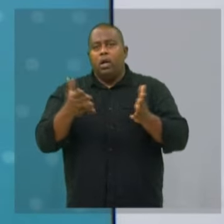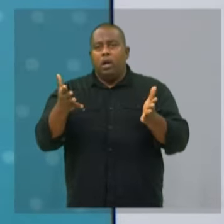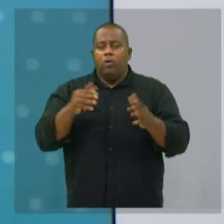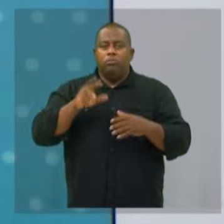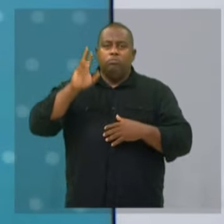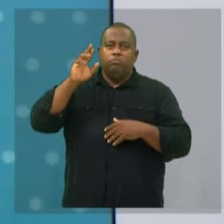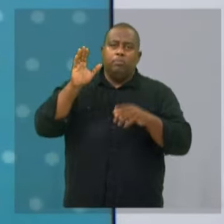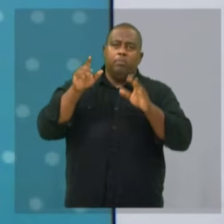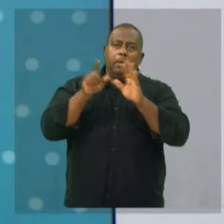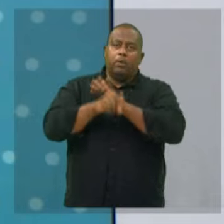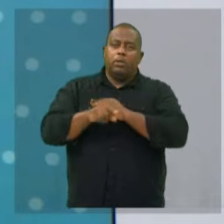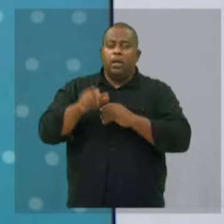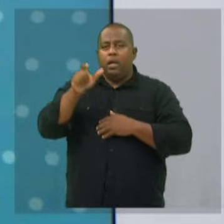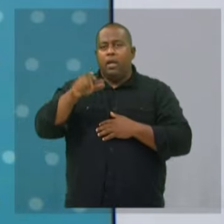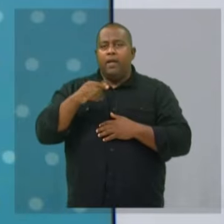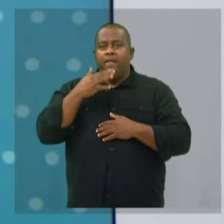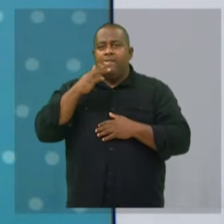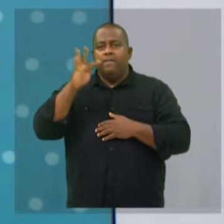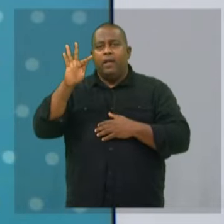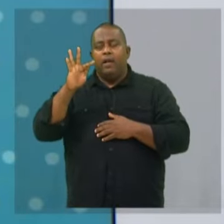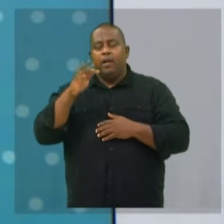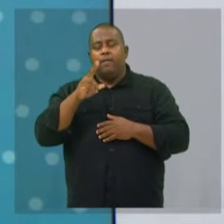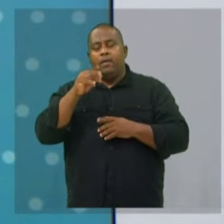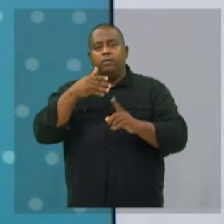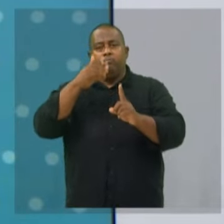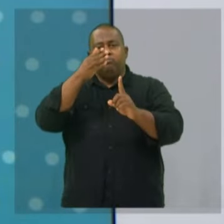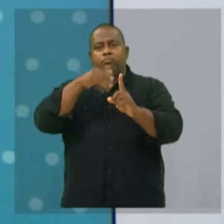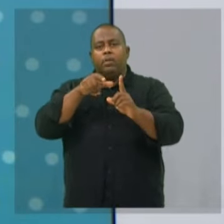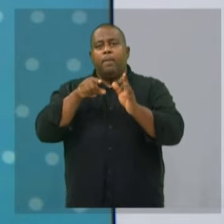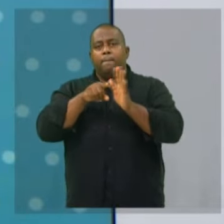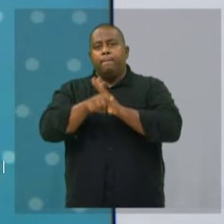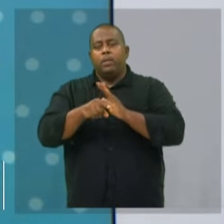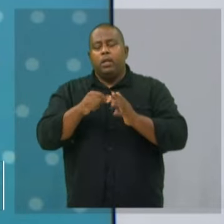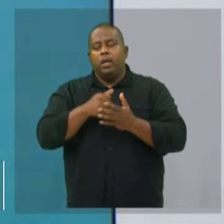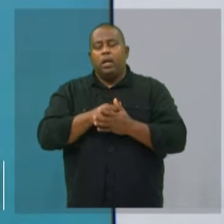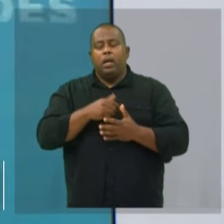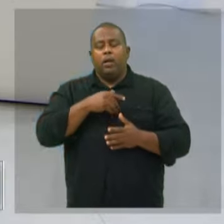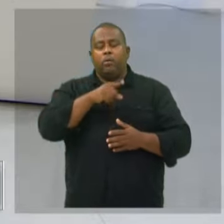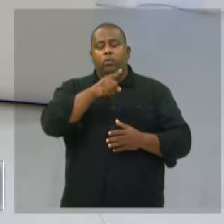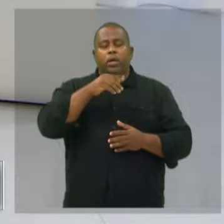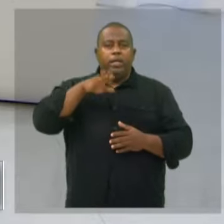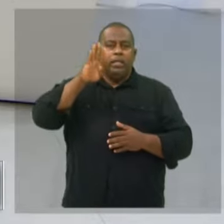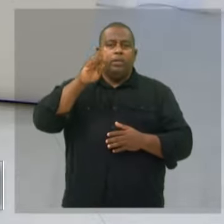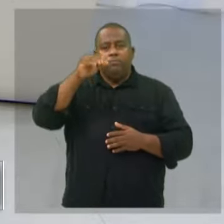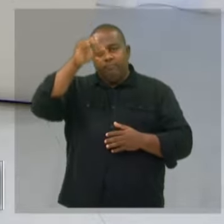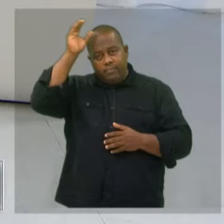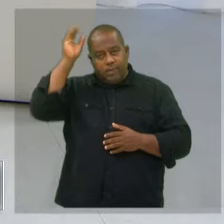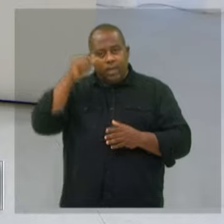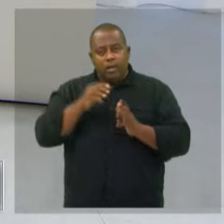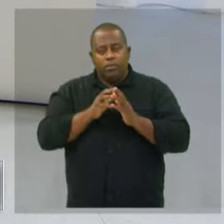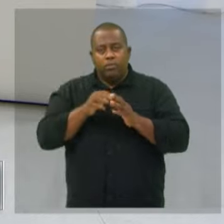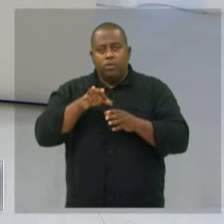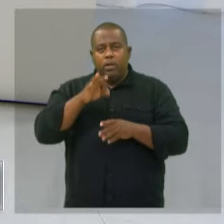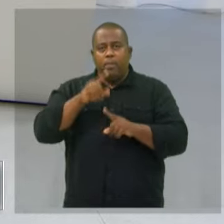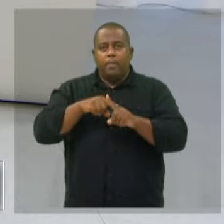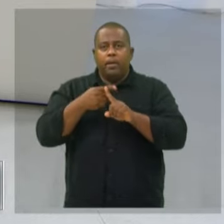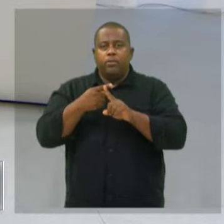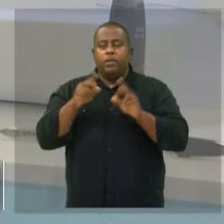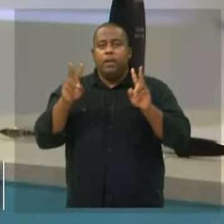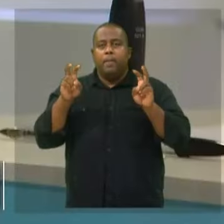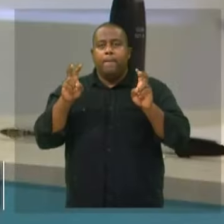pergunta é o candidato Flávio e deverá dirigir a sua pergunta ao candidato Caetano Vamos então ao sorteio de mais um